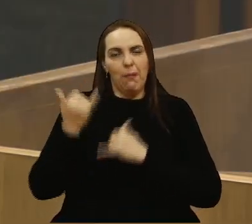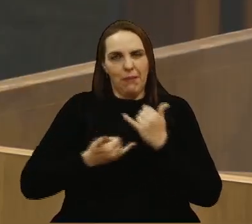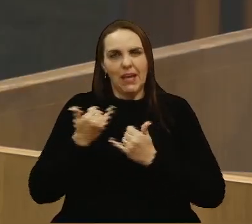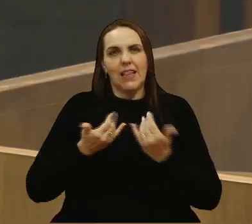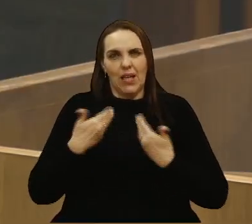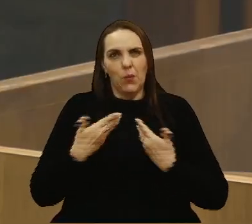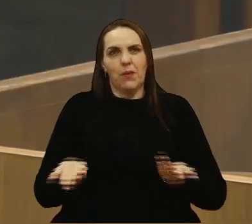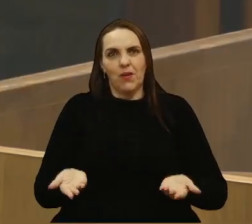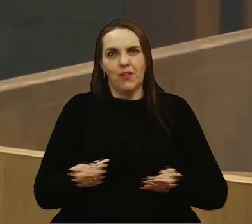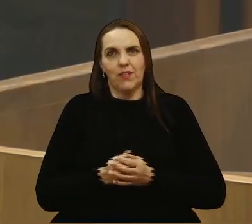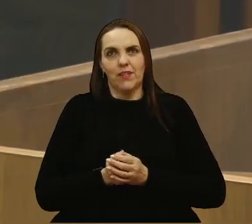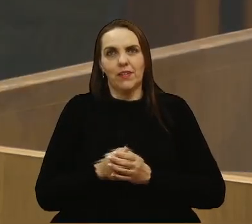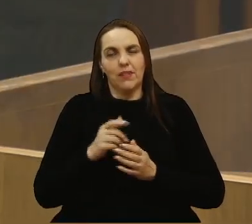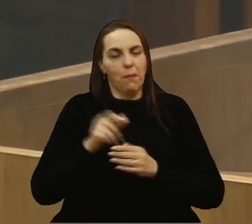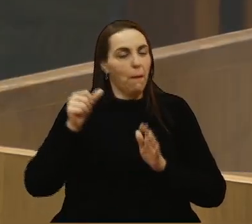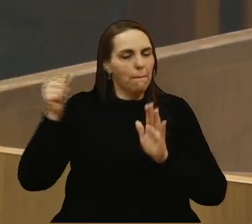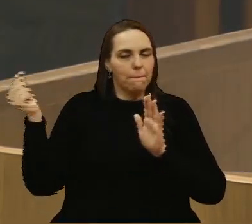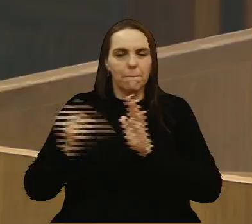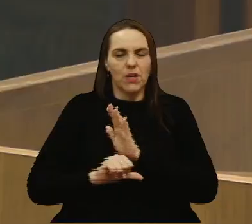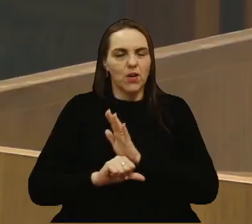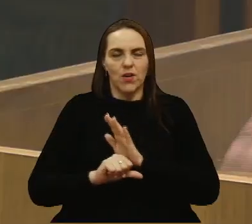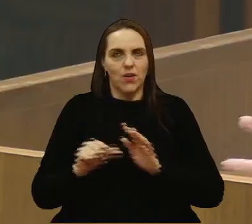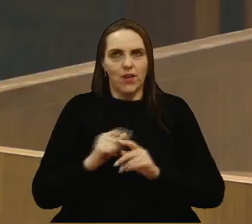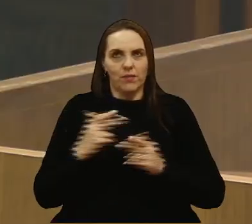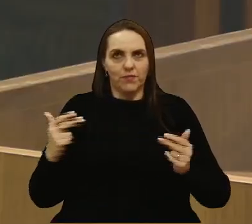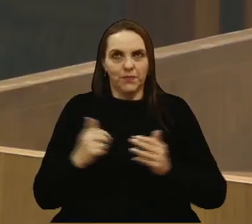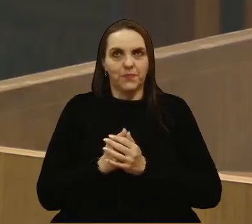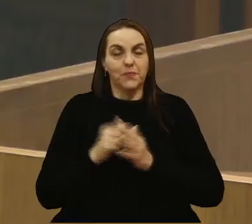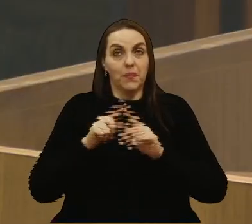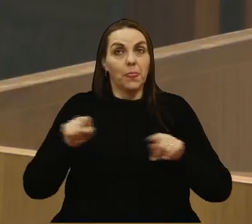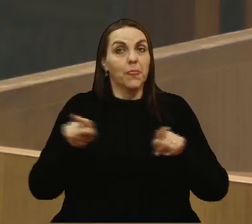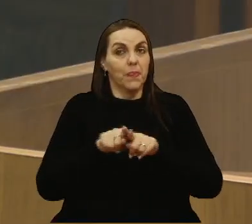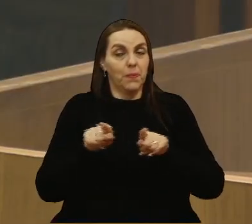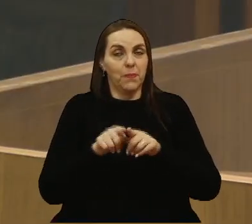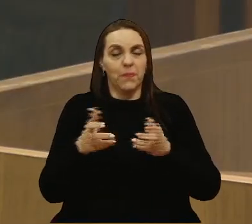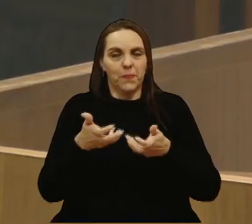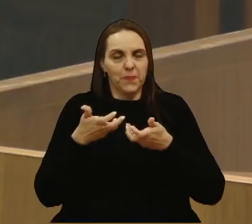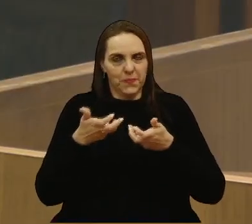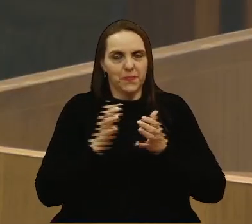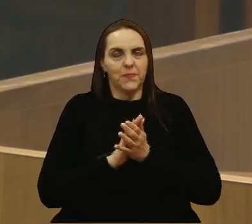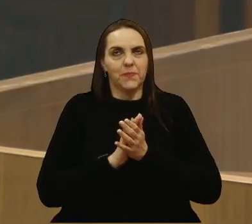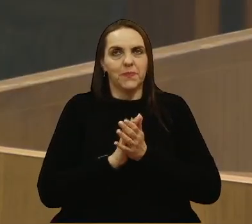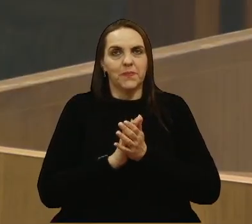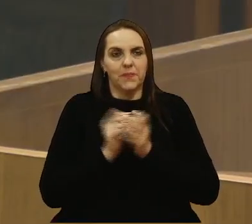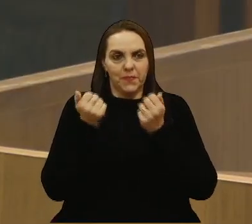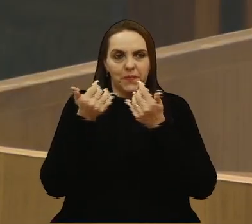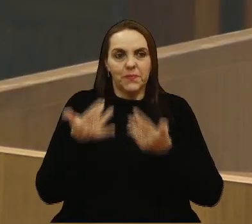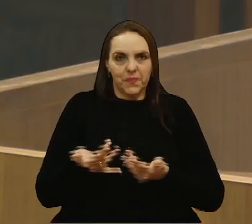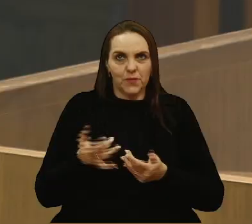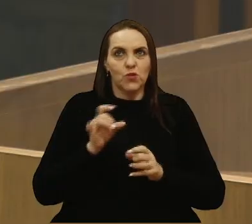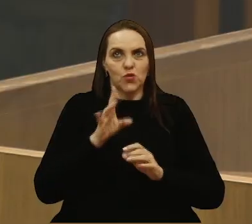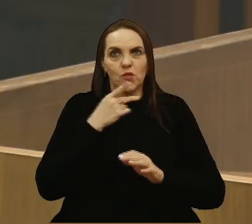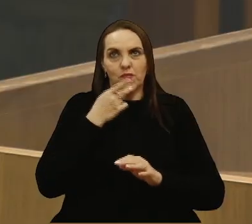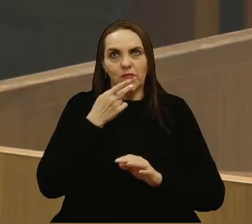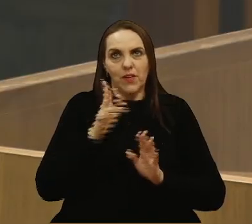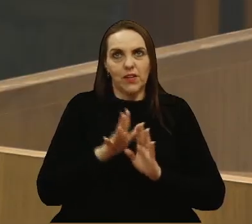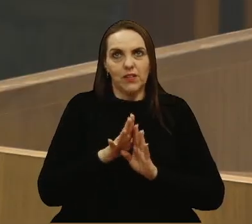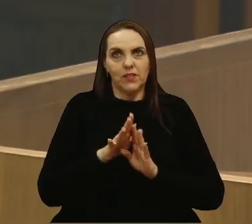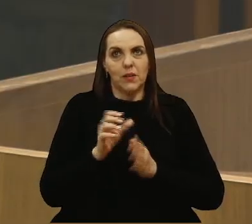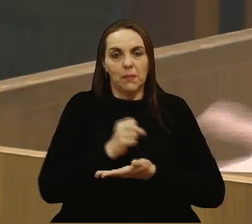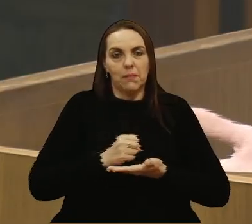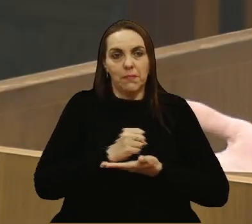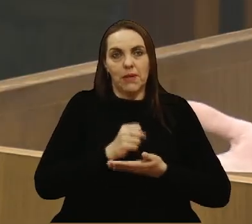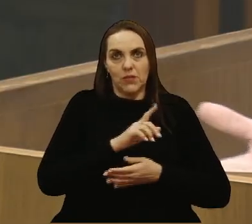para piorar a situação. Né? Mas eu queria também aqui tratar, e aí eu só reforço, né, para a base do